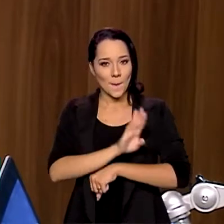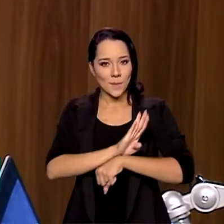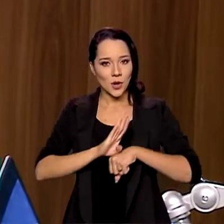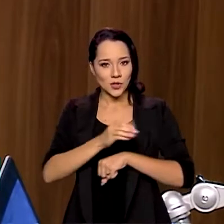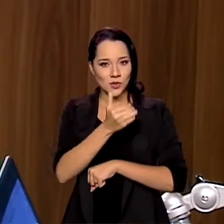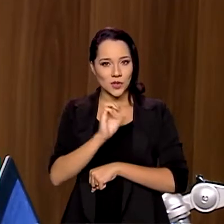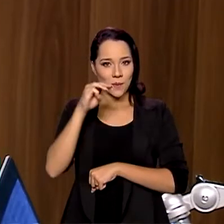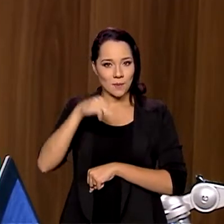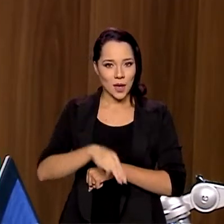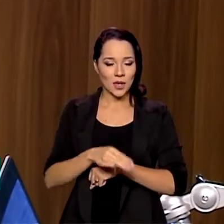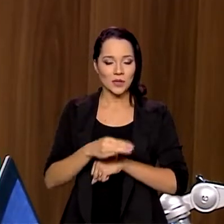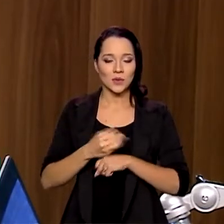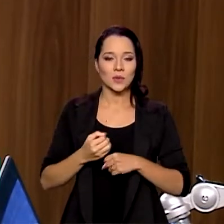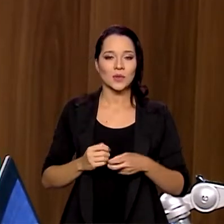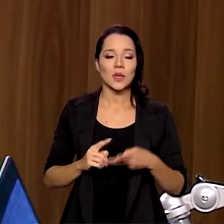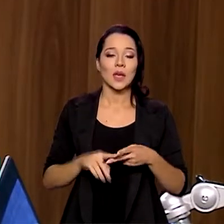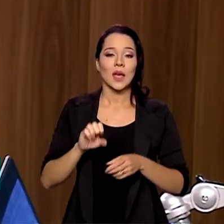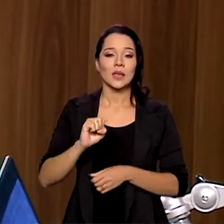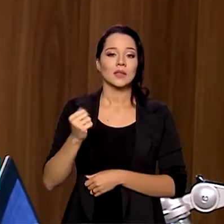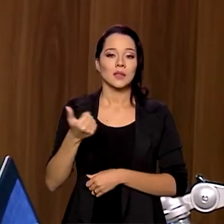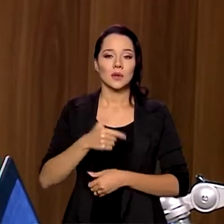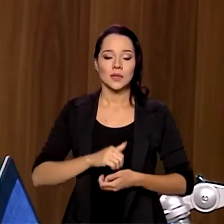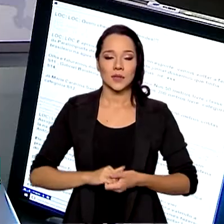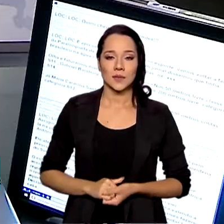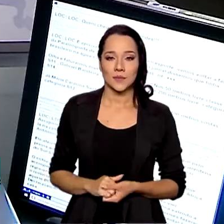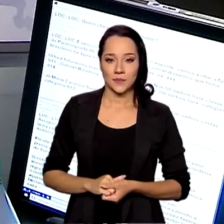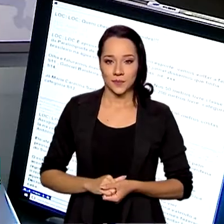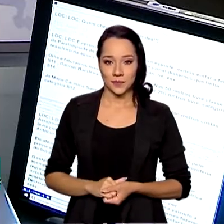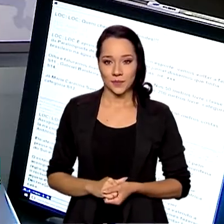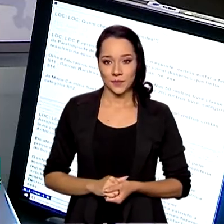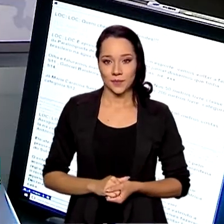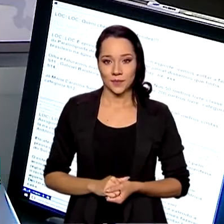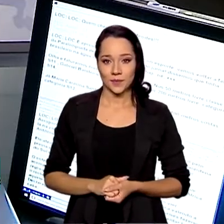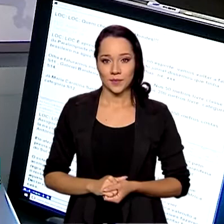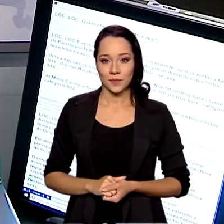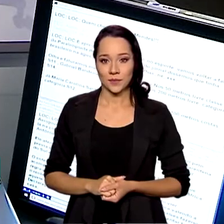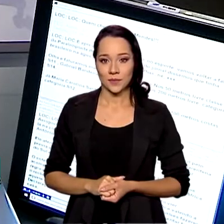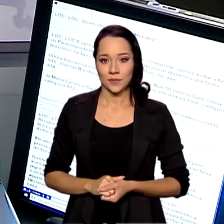100 metros costas categoria S12.